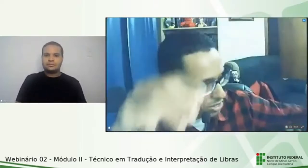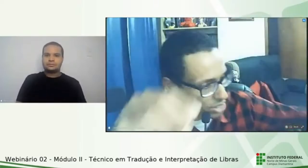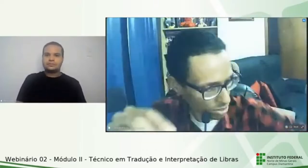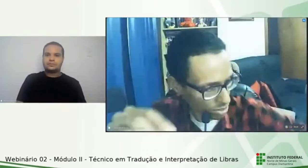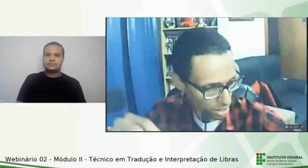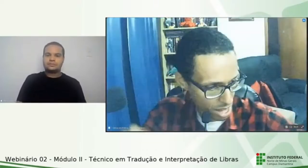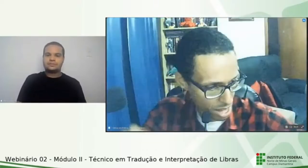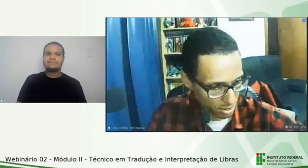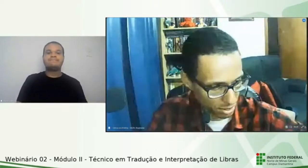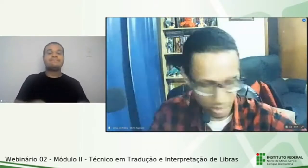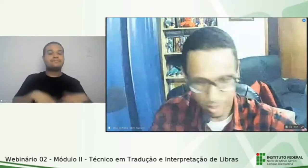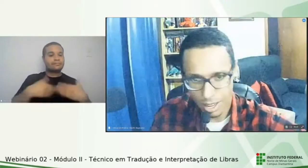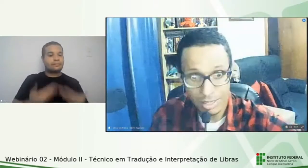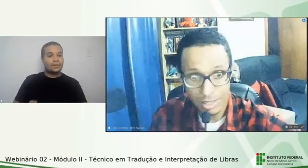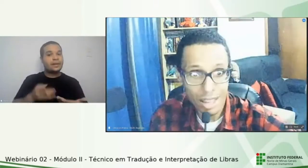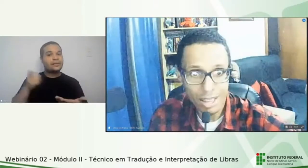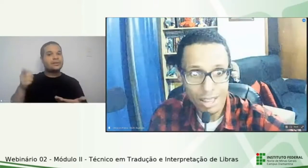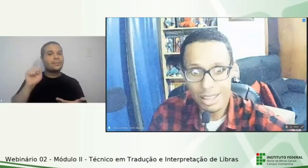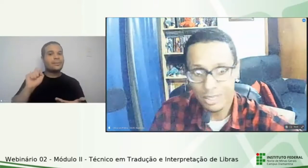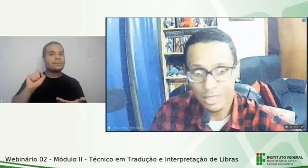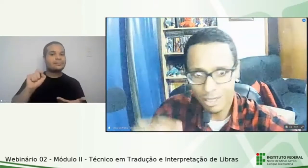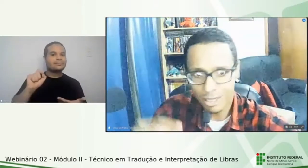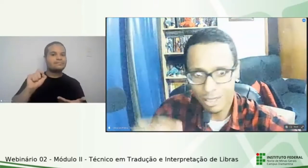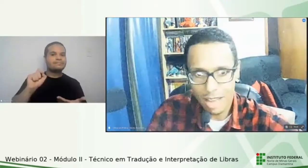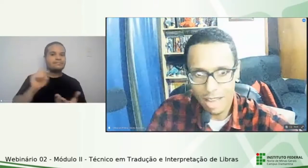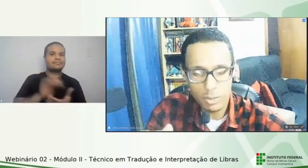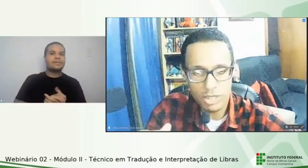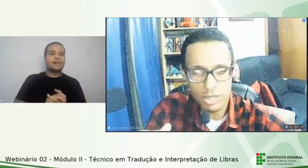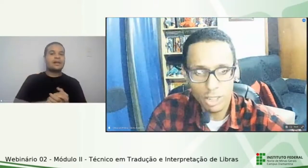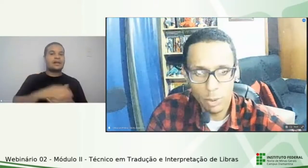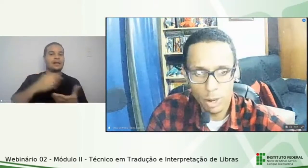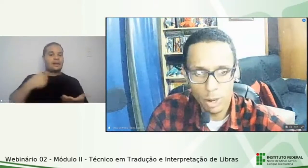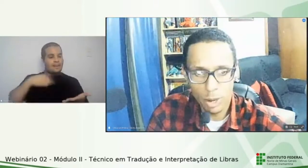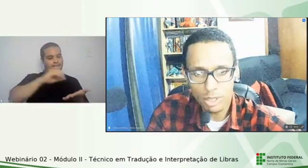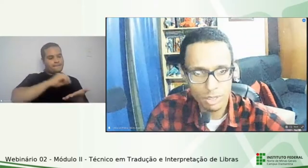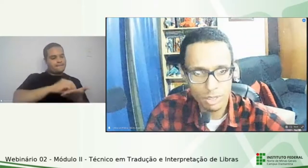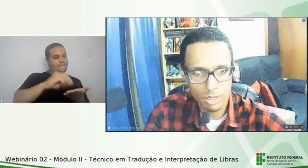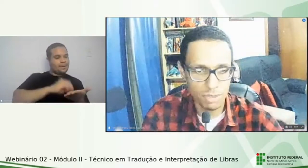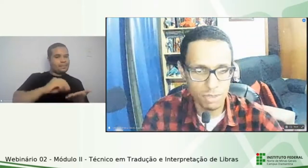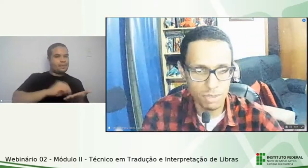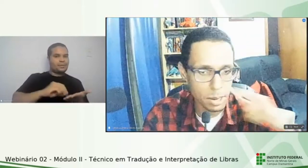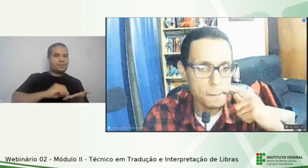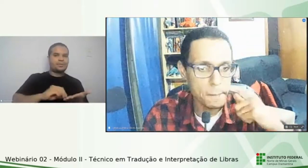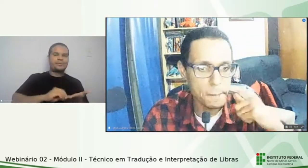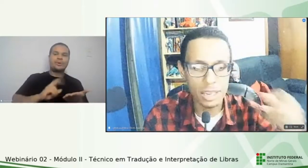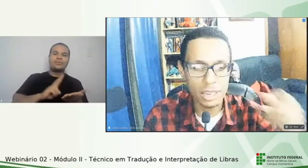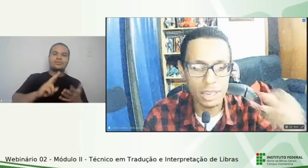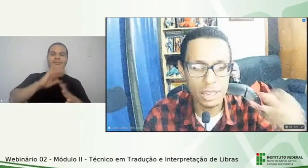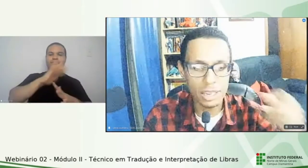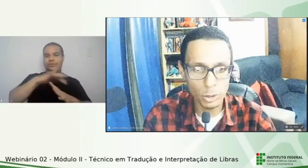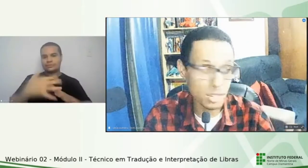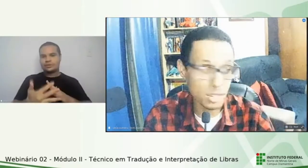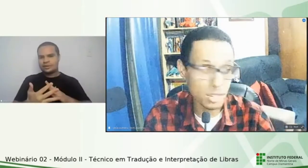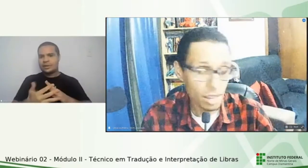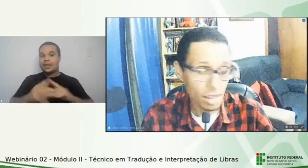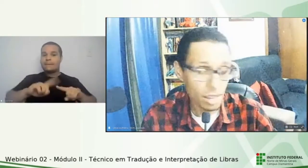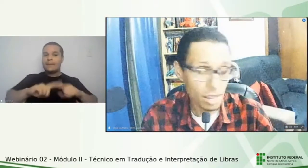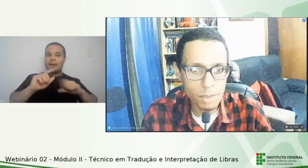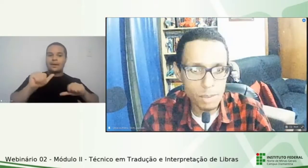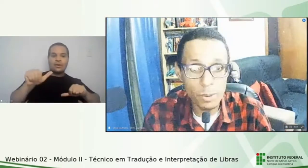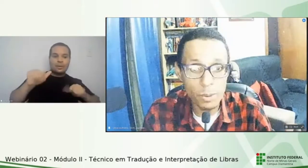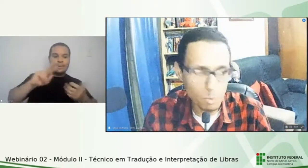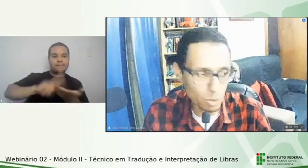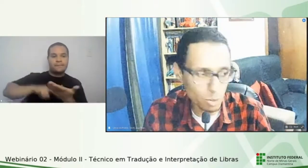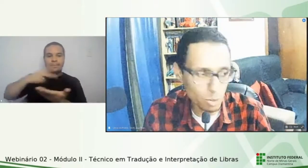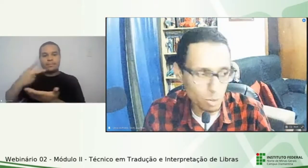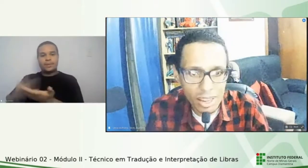Então, a escrita de sinais, ela está em escrita de sinais, mas a gente pode transcrever para a língua portuguesa. E